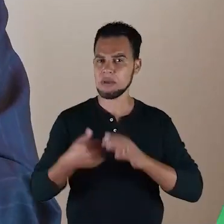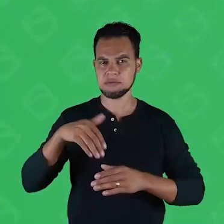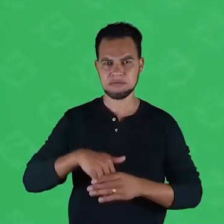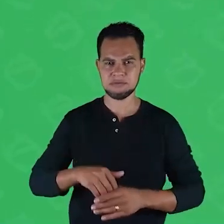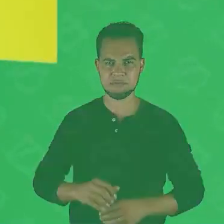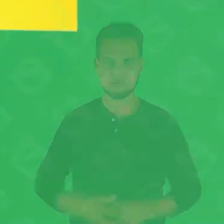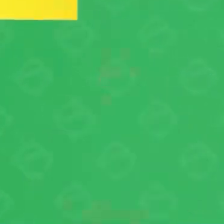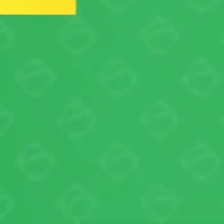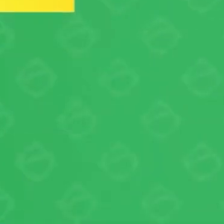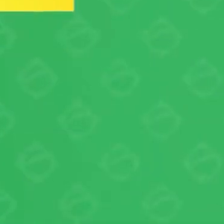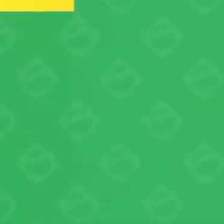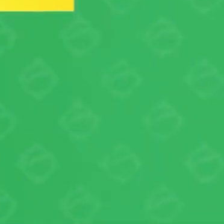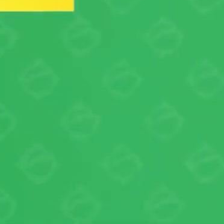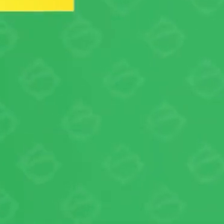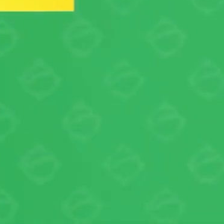o seu voto